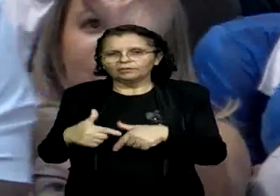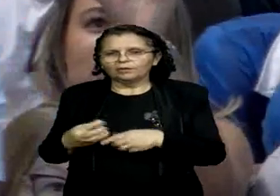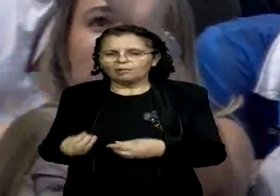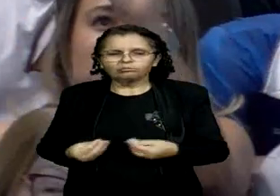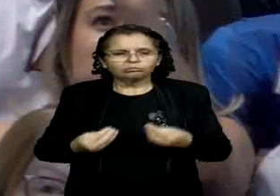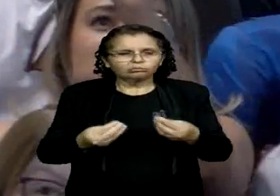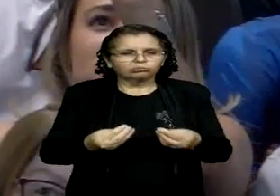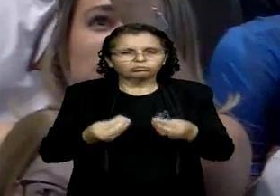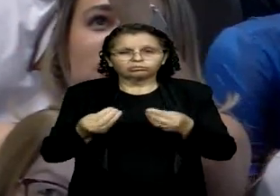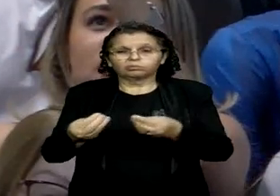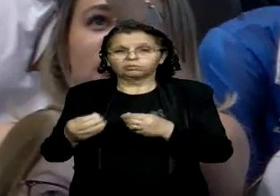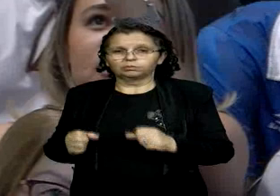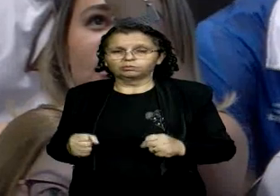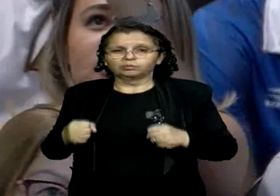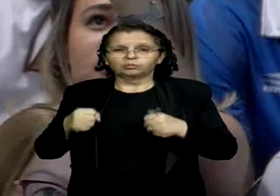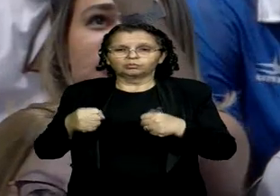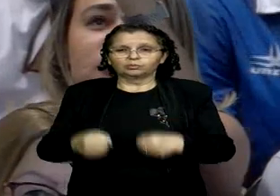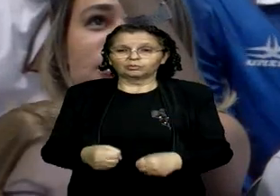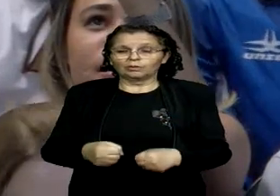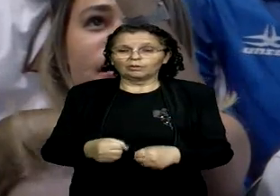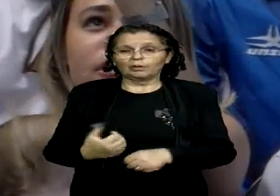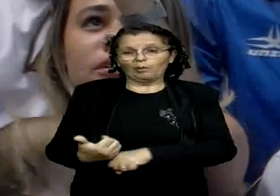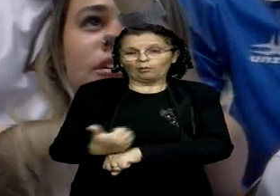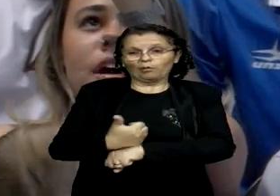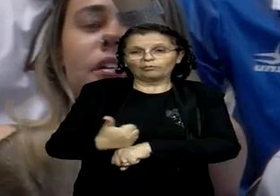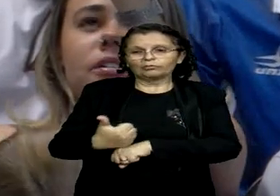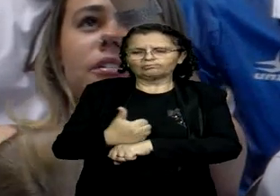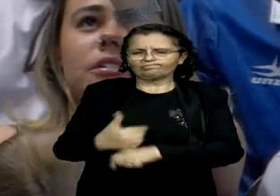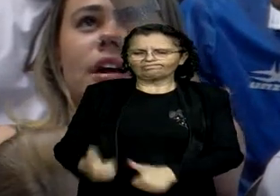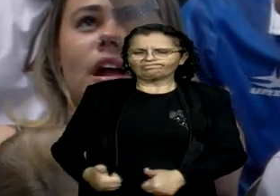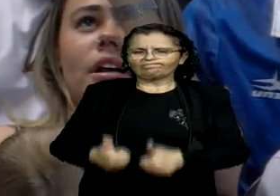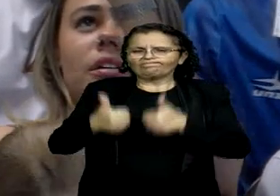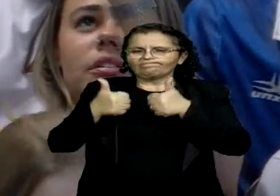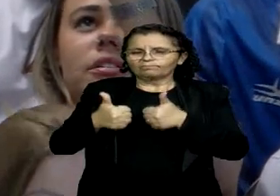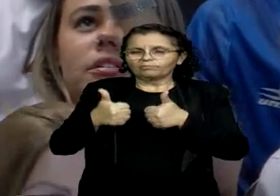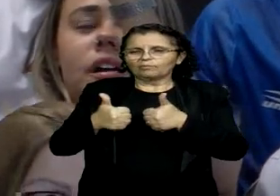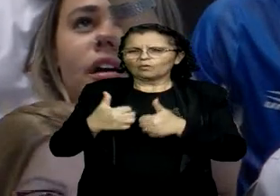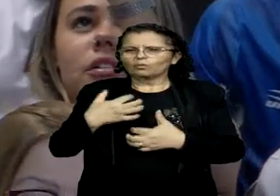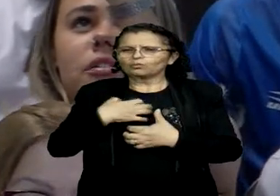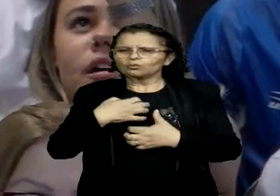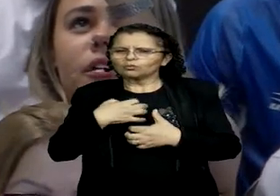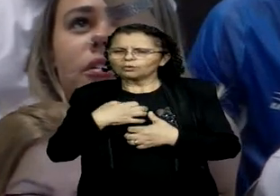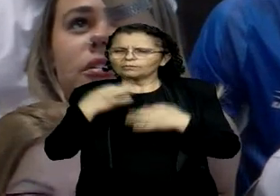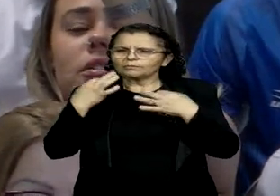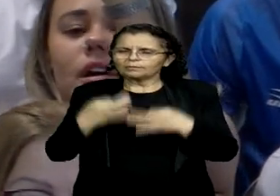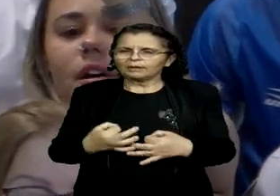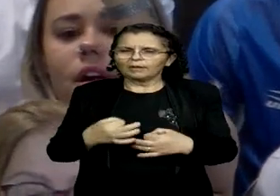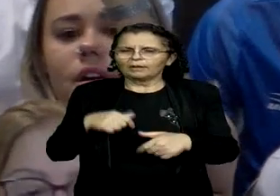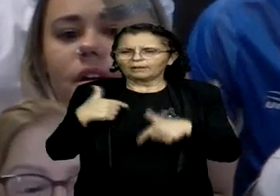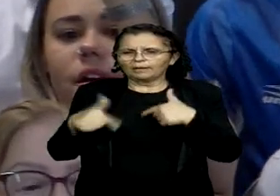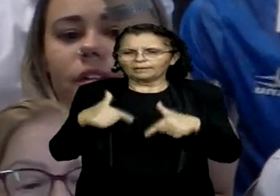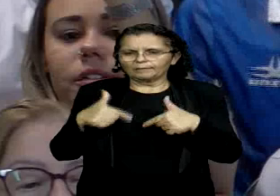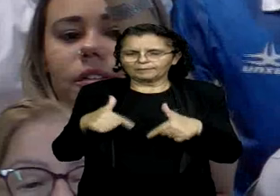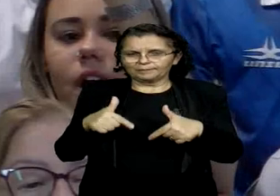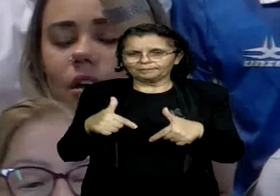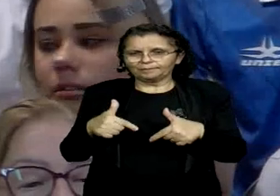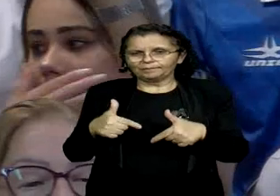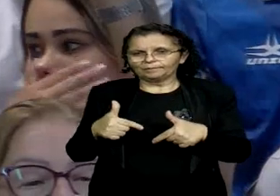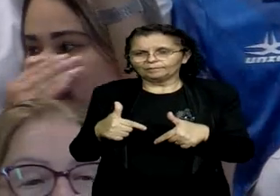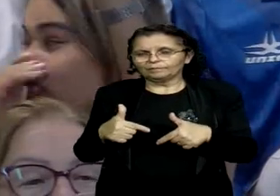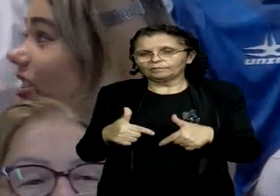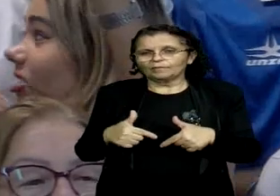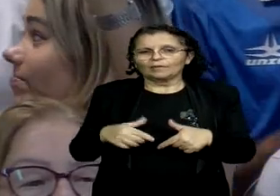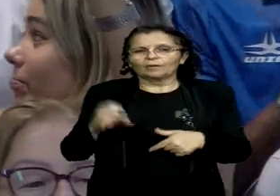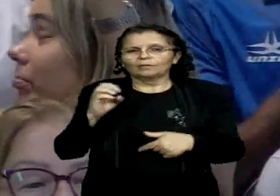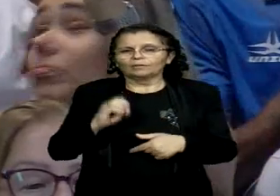entrega, pela dedicação, pelo profissionalismo, pela maneira de tratar os